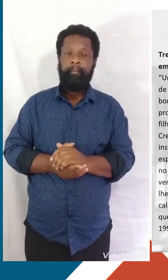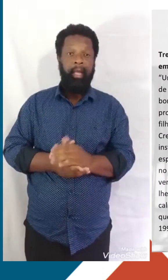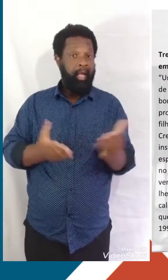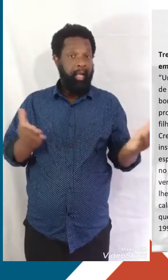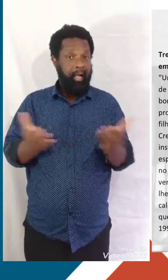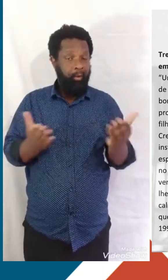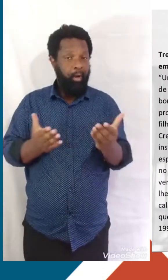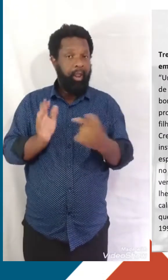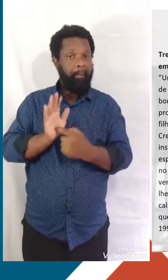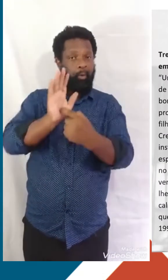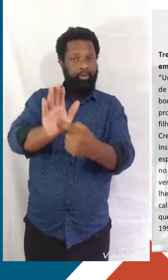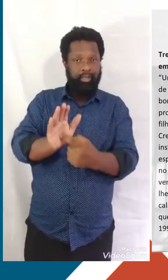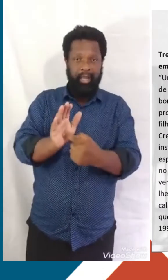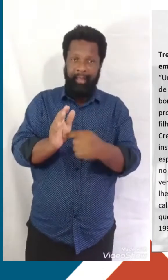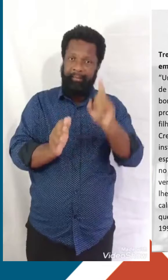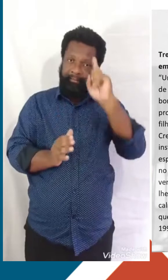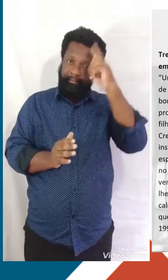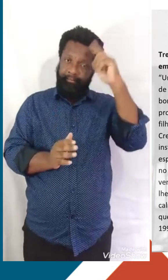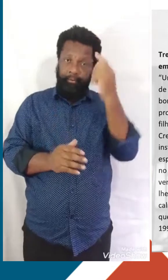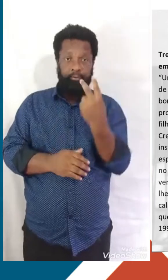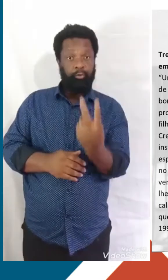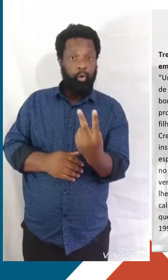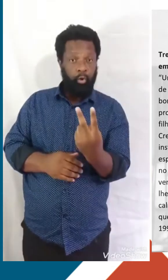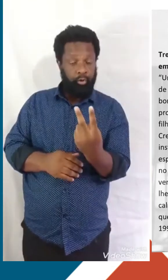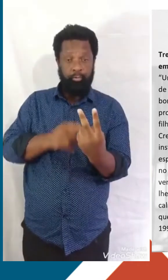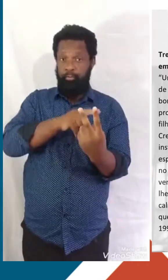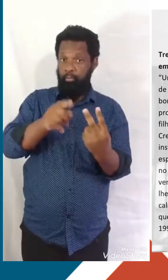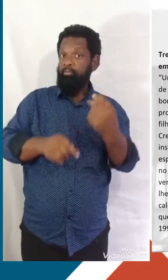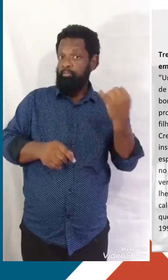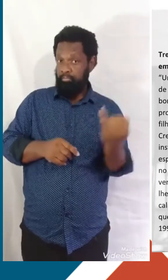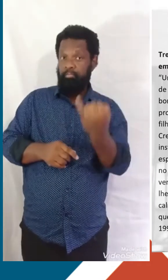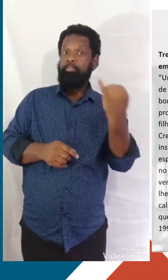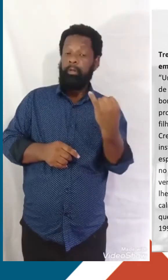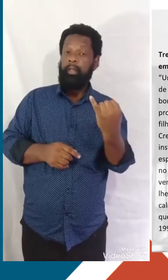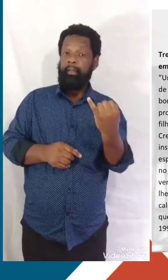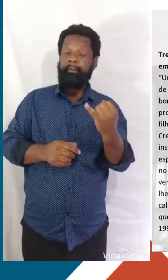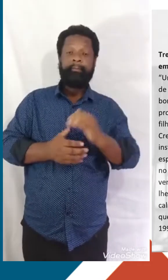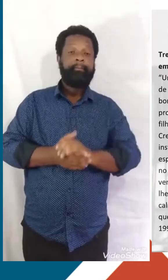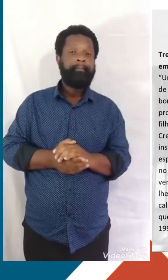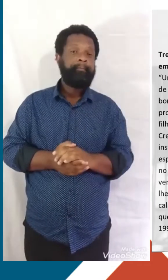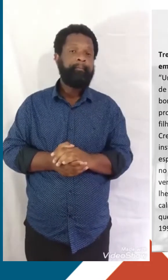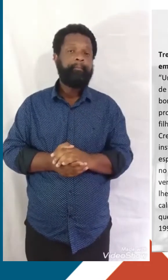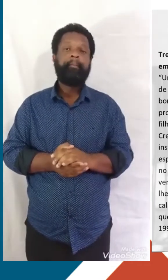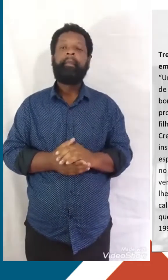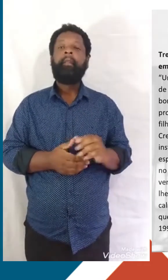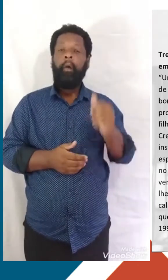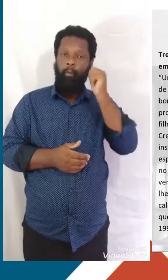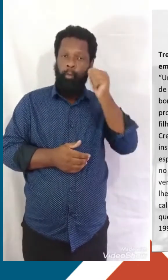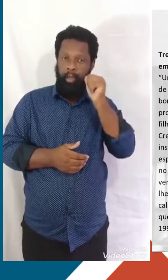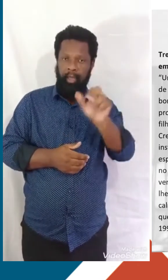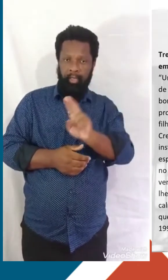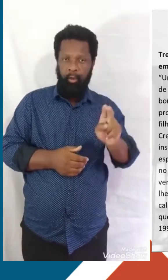Vamos destacar aqui dois autores importantes na prosa pós-modernista. São